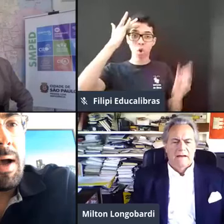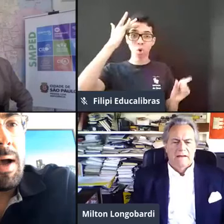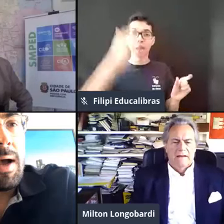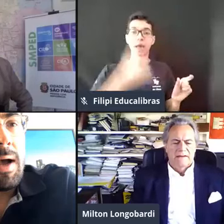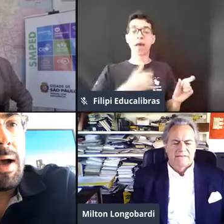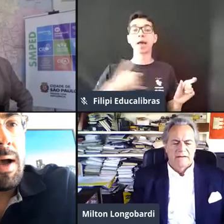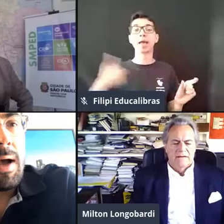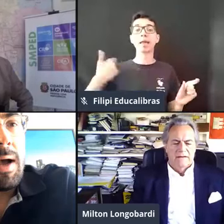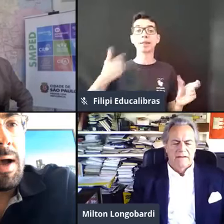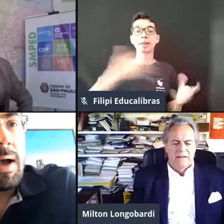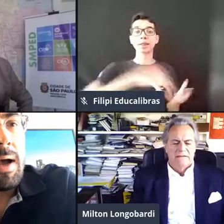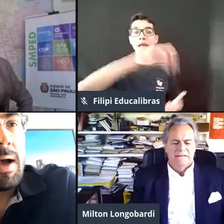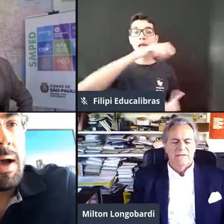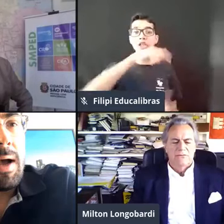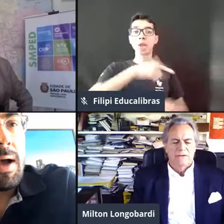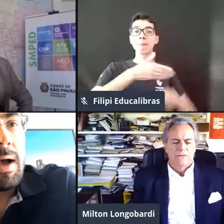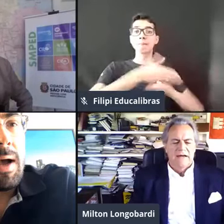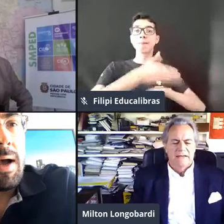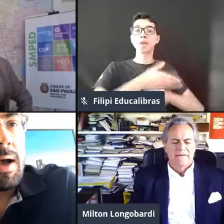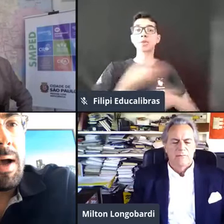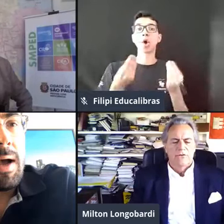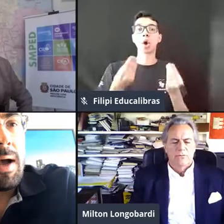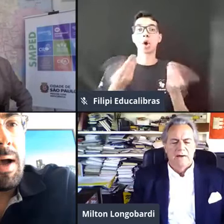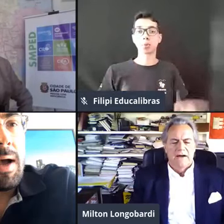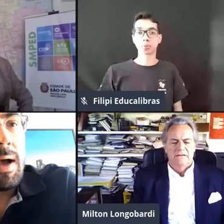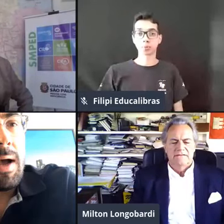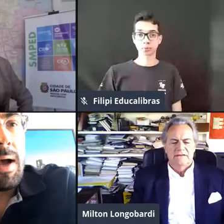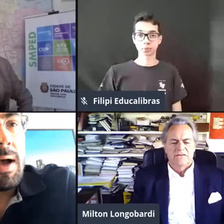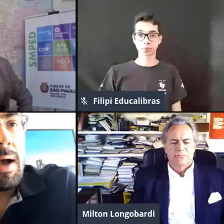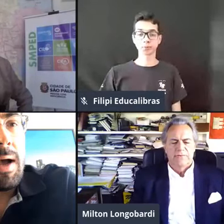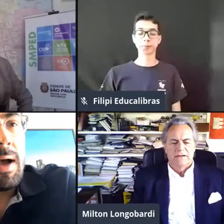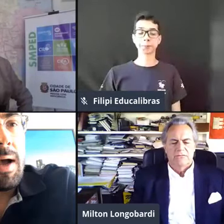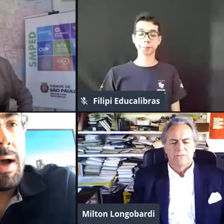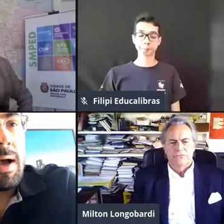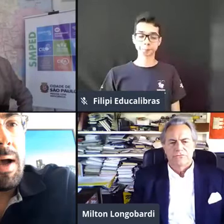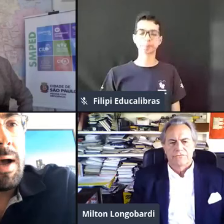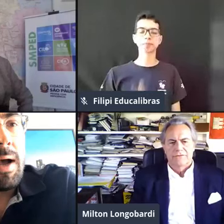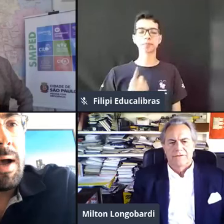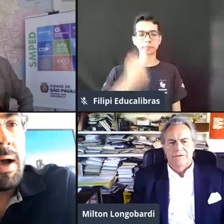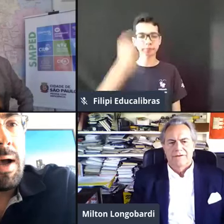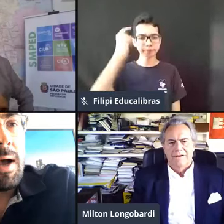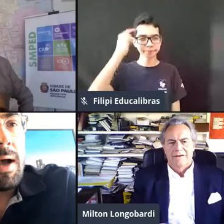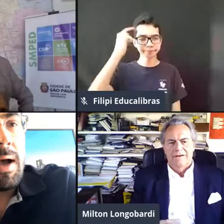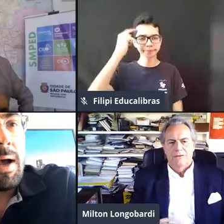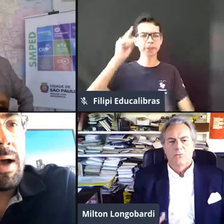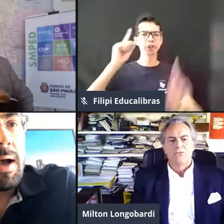ah, essa dificuldade está muito mais em aspectos